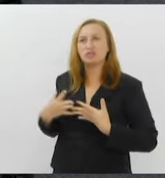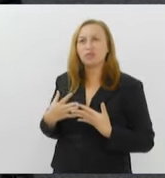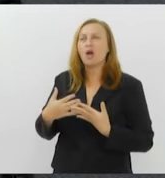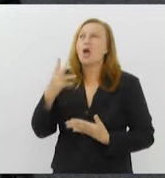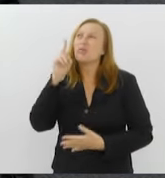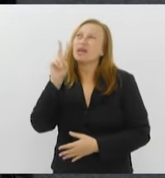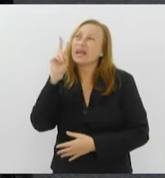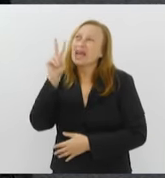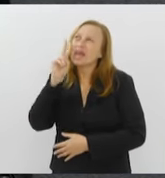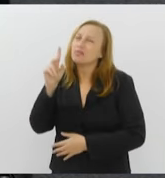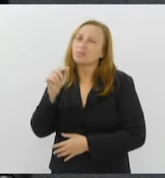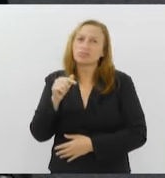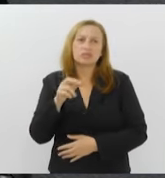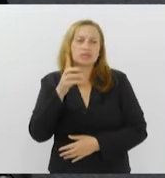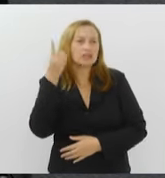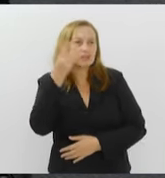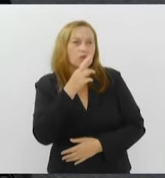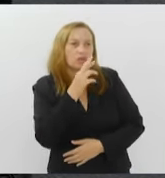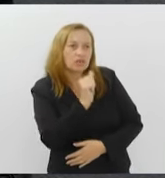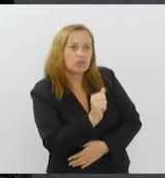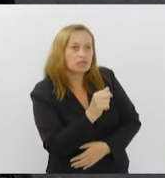Está aqui o Amorim. Cadê o deputado Amorim?